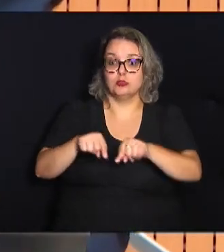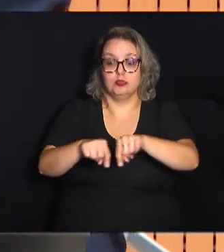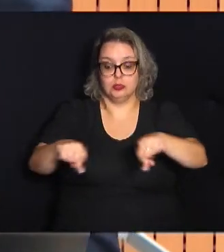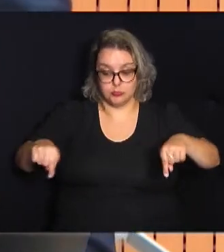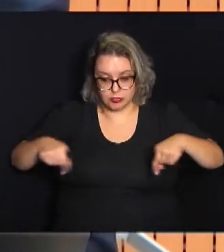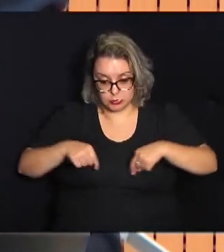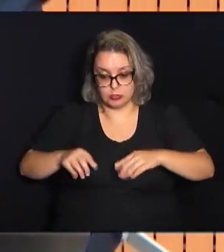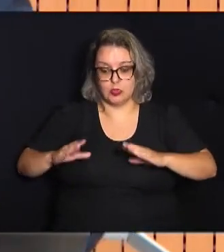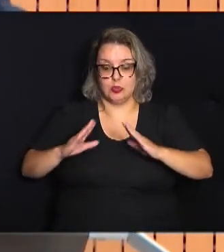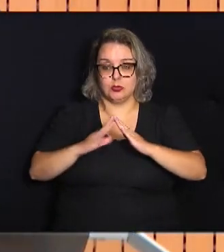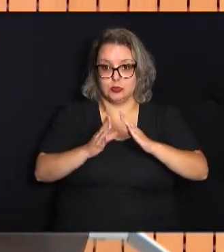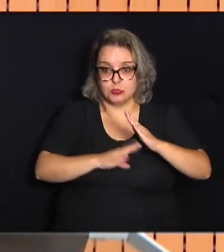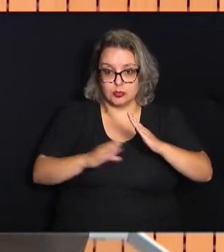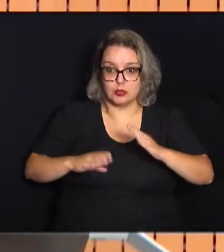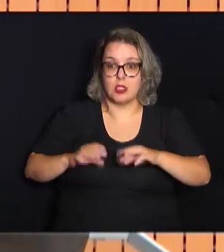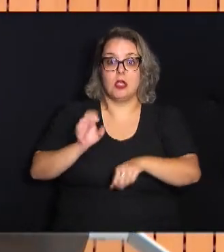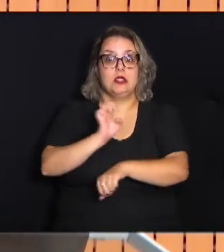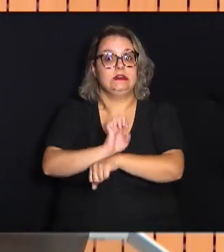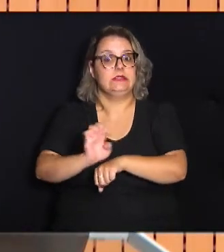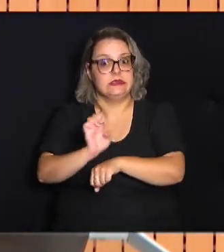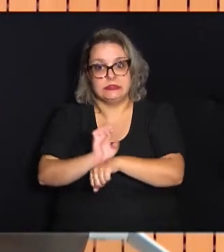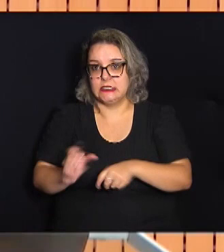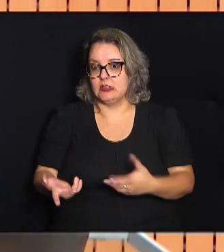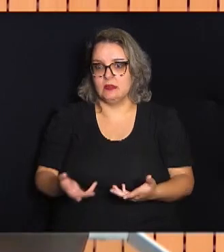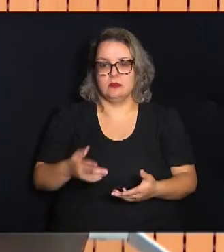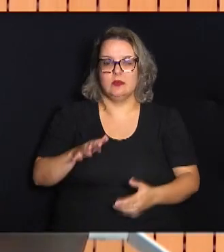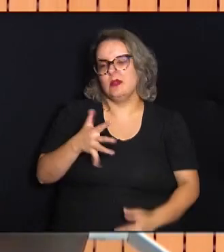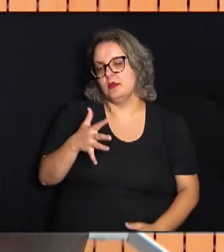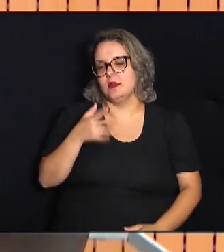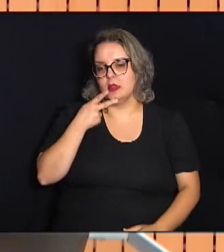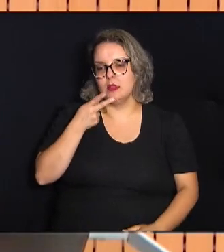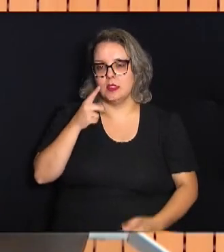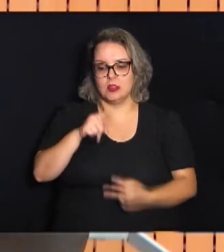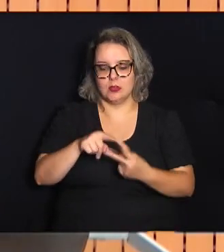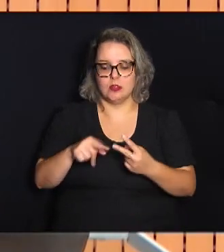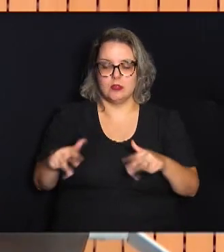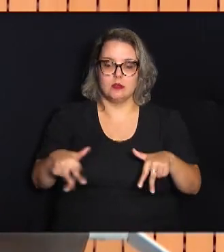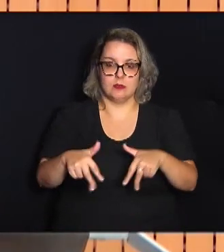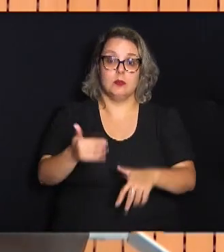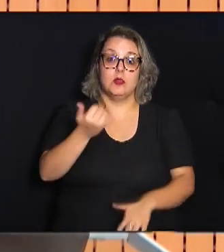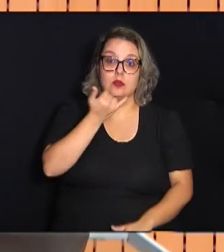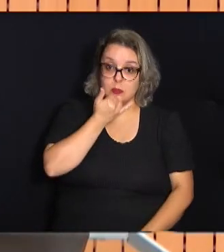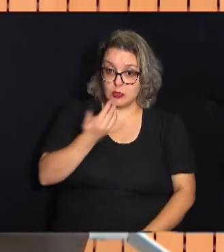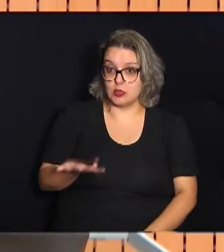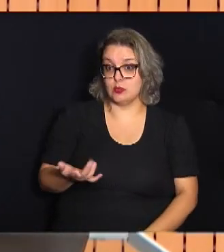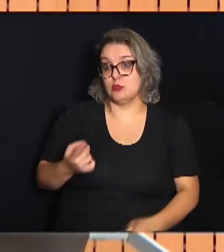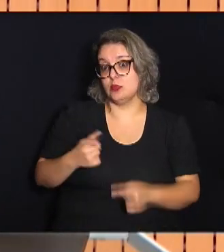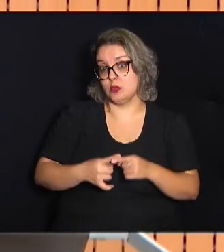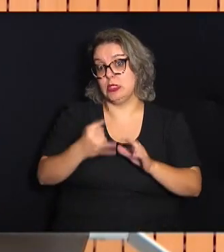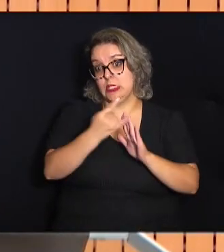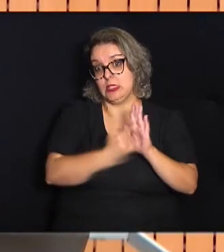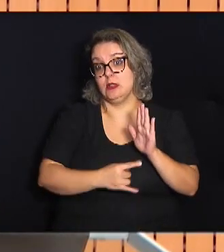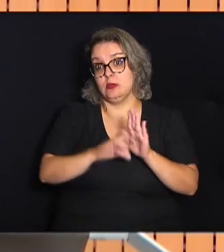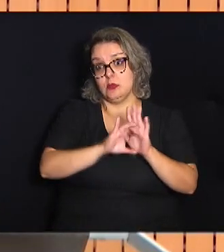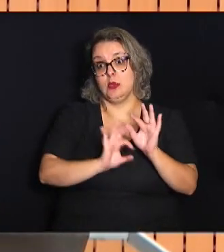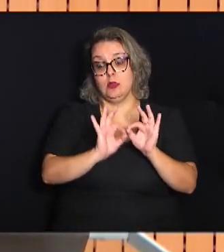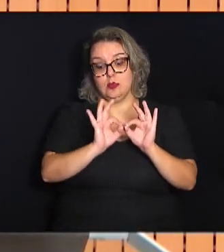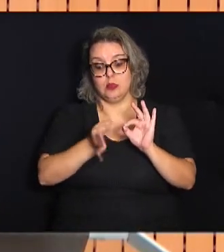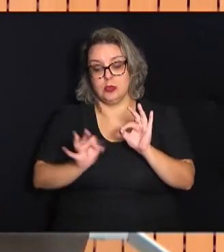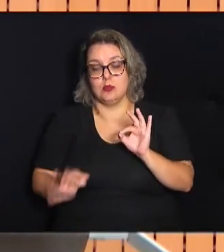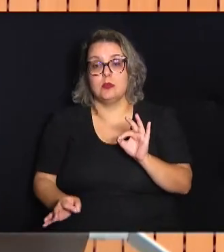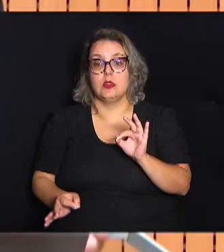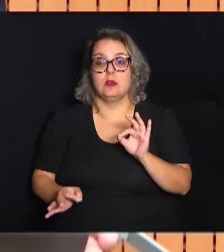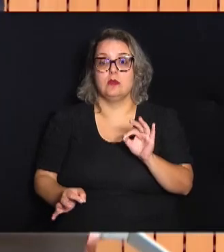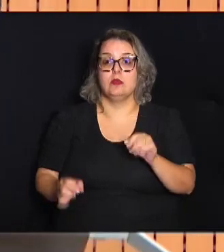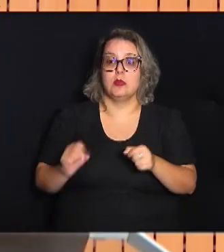mesmo. Fizeram estágio, e eu vou falar mais ou menos das duas, me perdoem, porque o currículo de ambas é extenso,